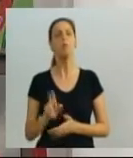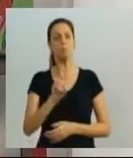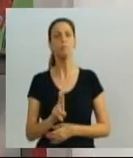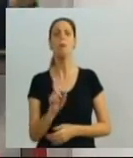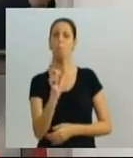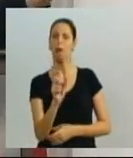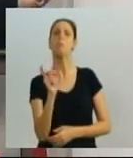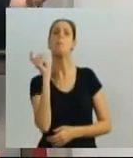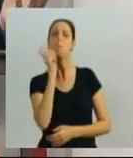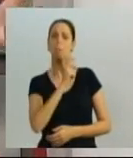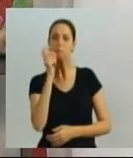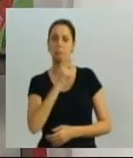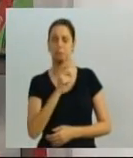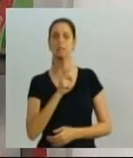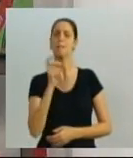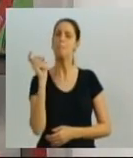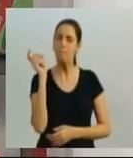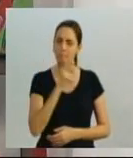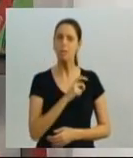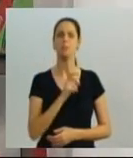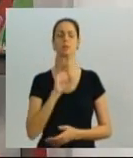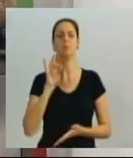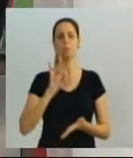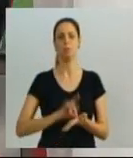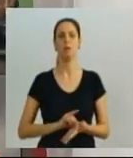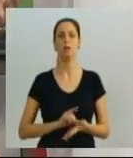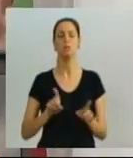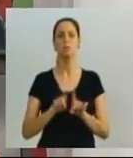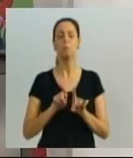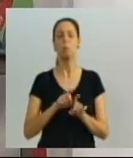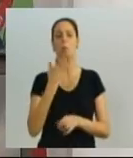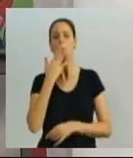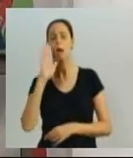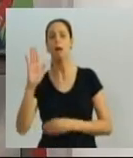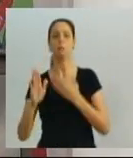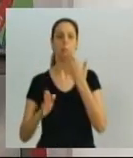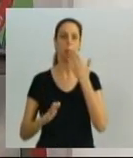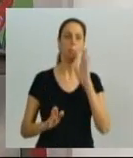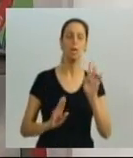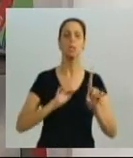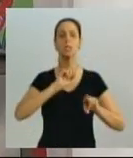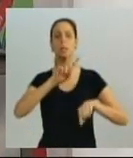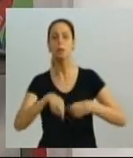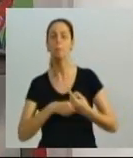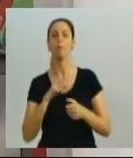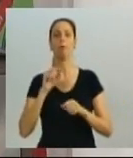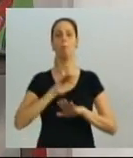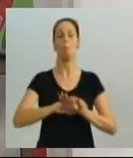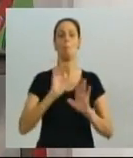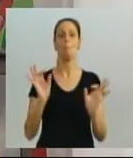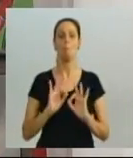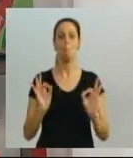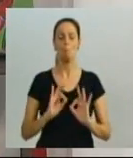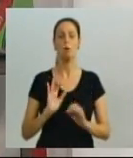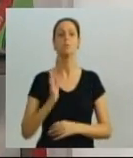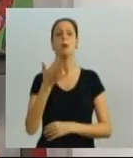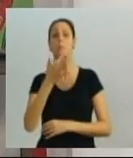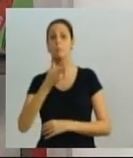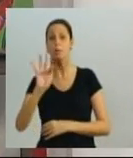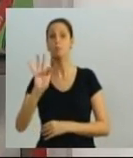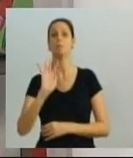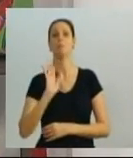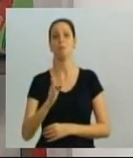vamos dizer de inverdades, não. De mentira, de promessas. Está aí. A federação está aí,